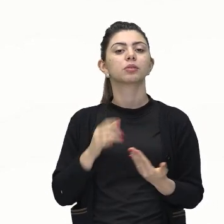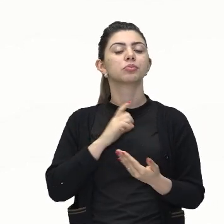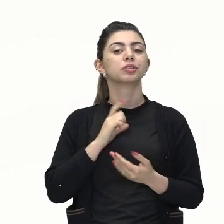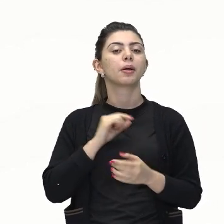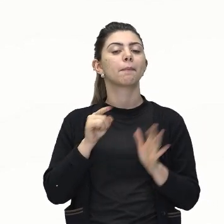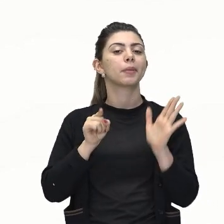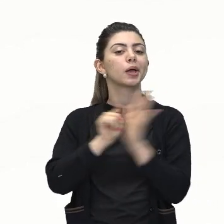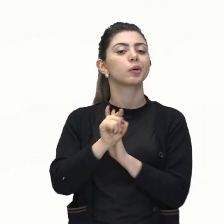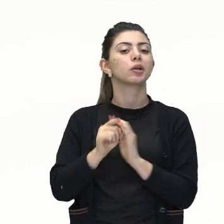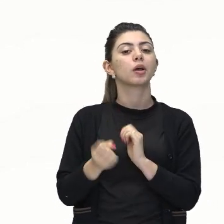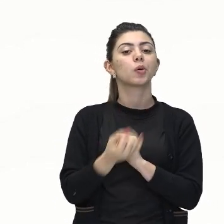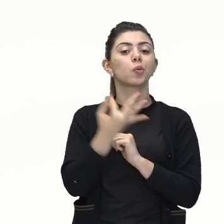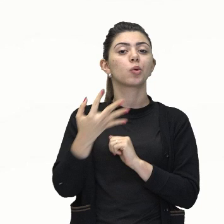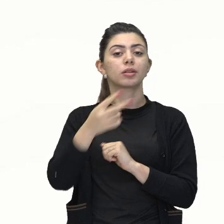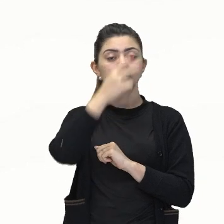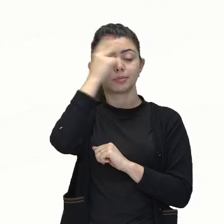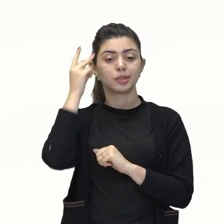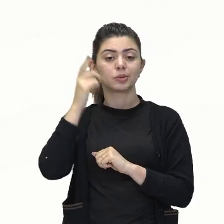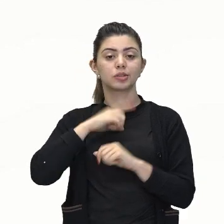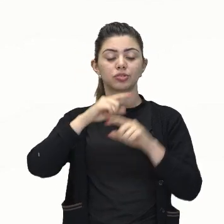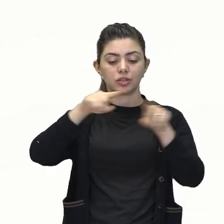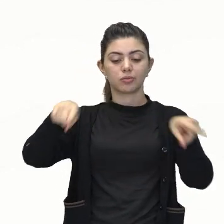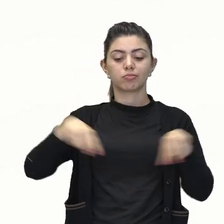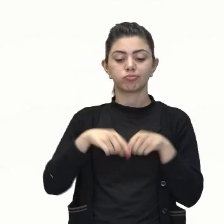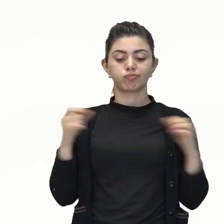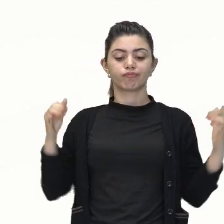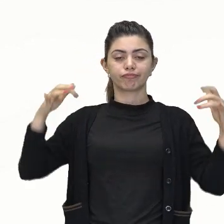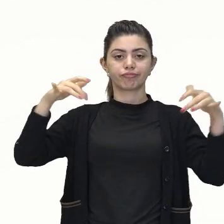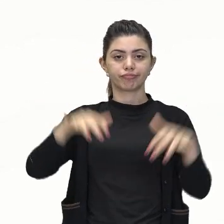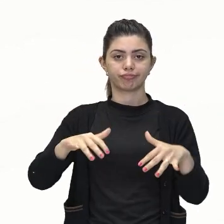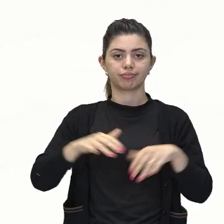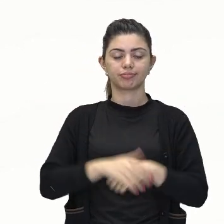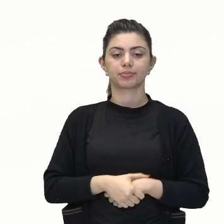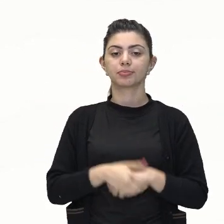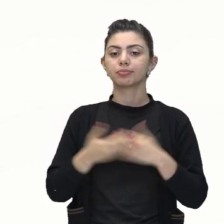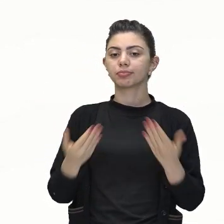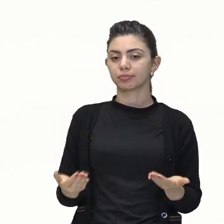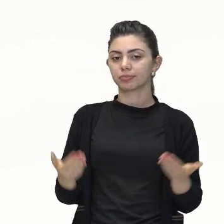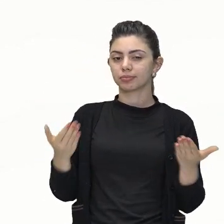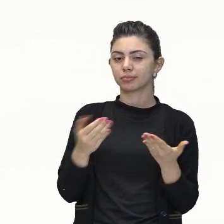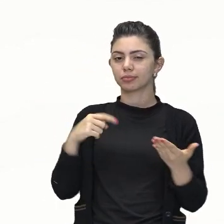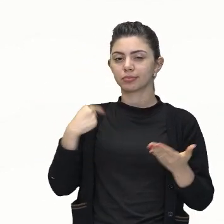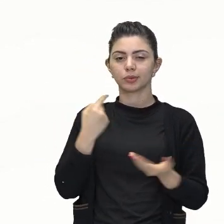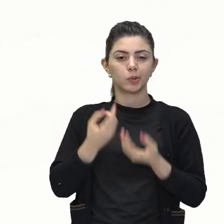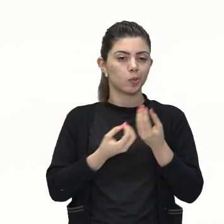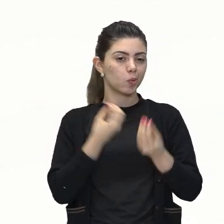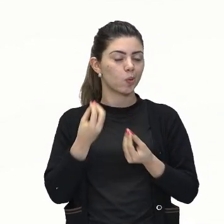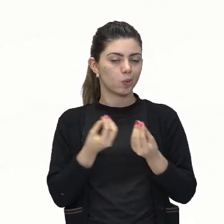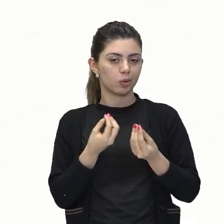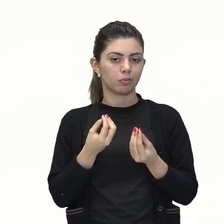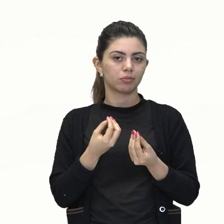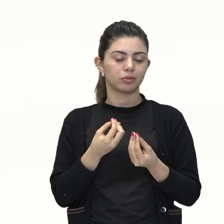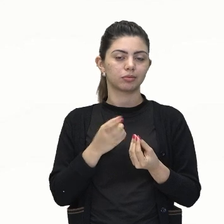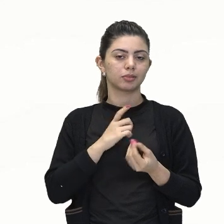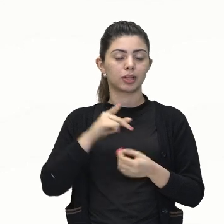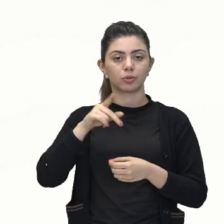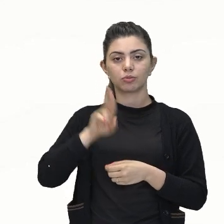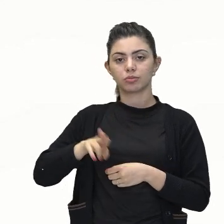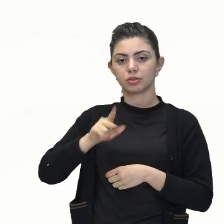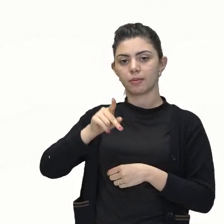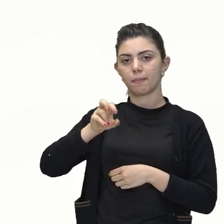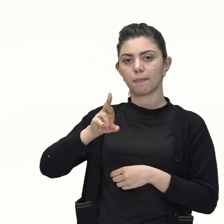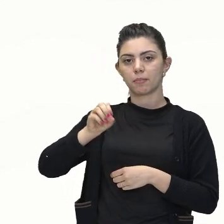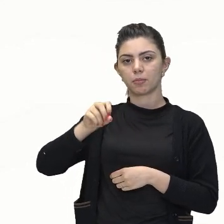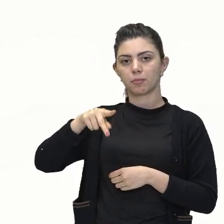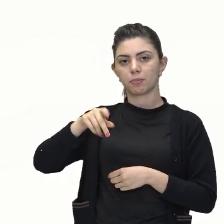saber quantas pessoas haviam no festival. Então, a gente vai fazer aqui uma proporção. Olha lá, uma regra de